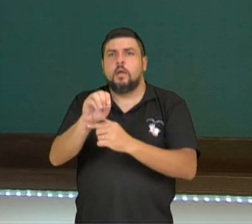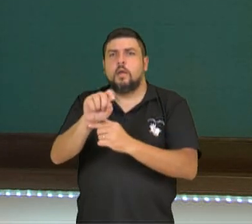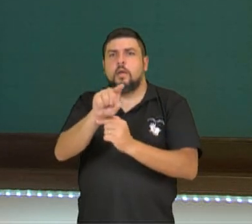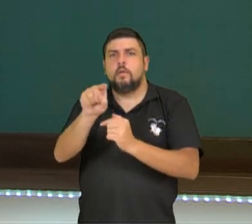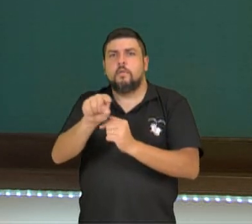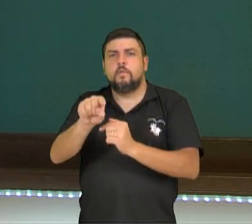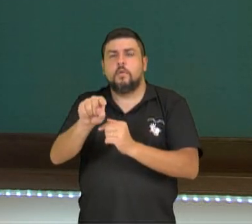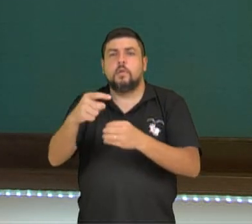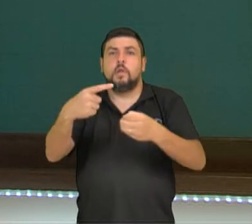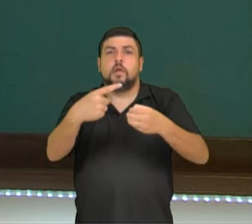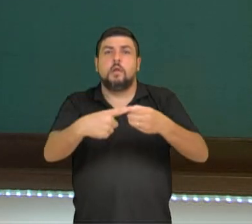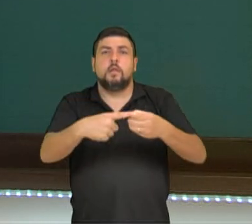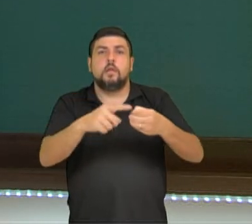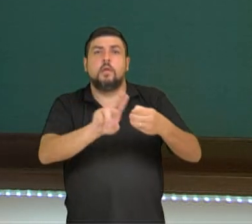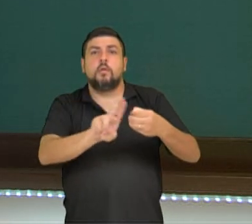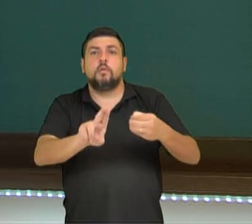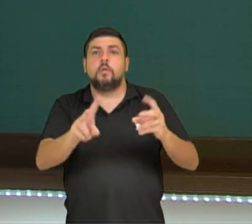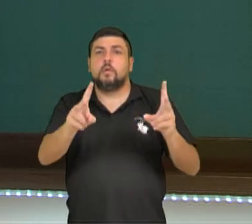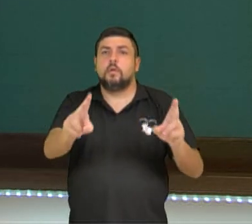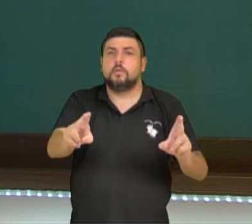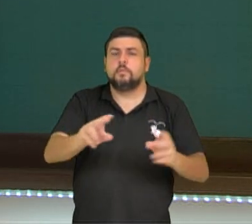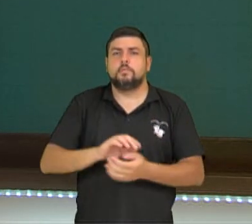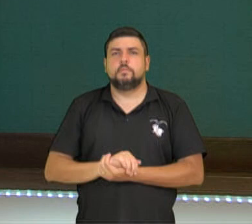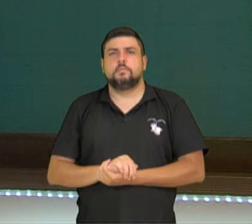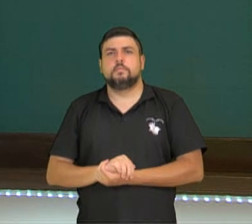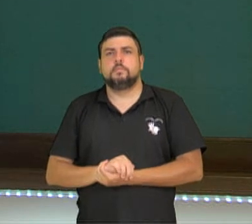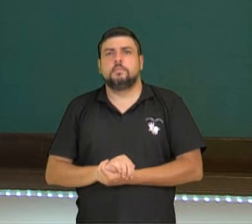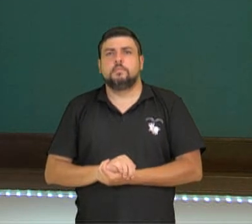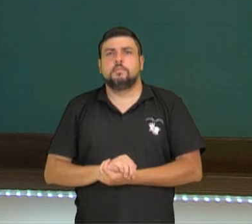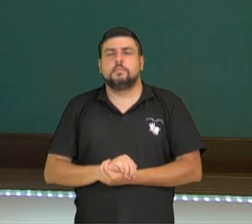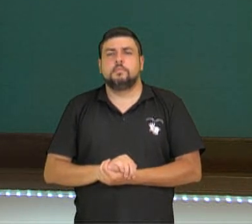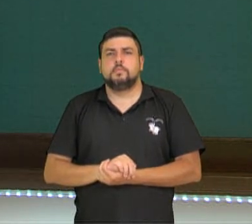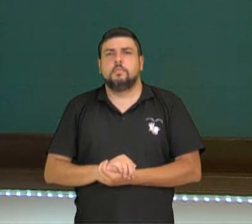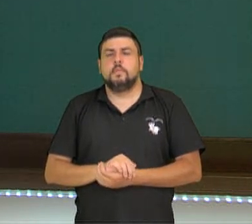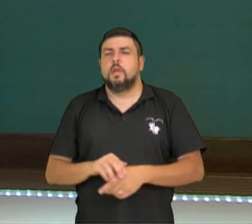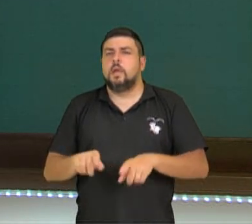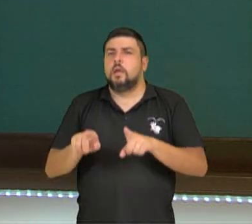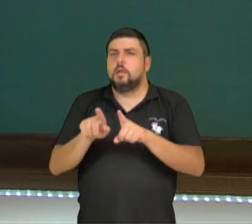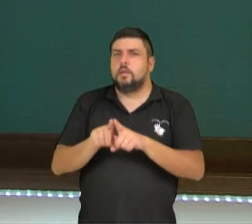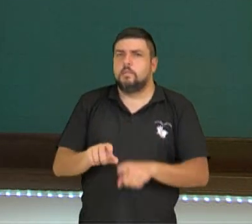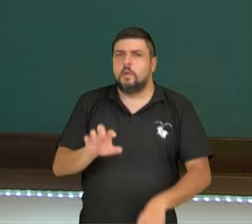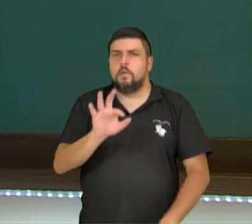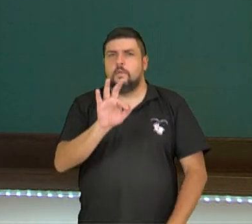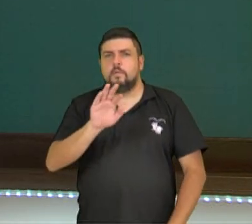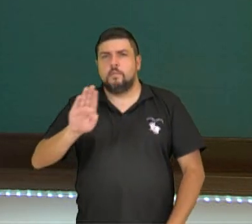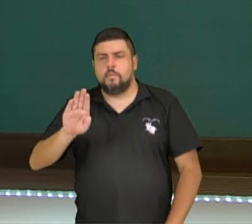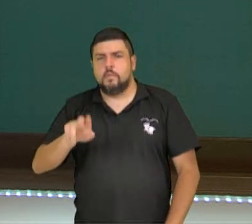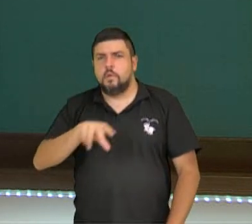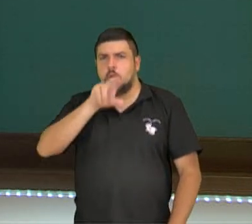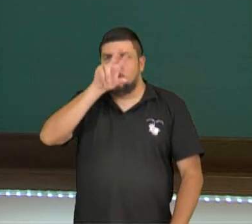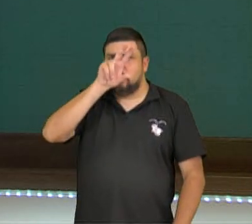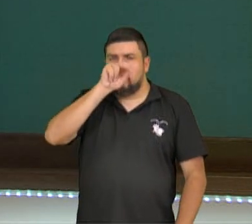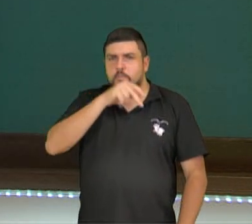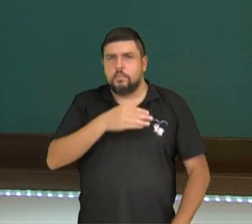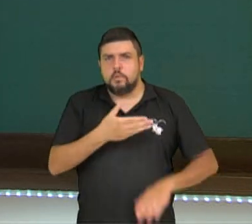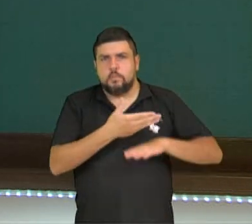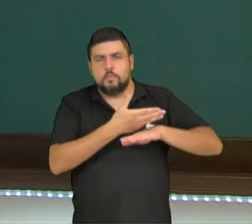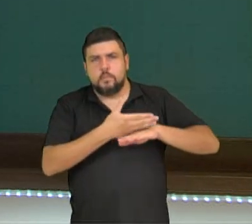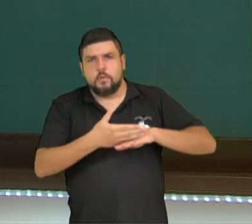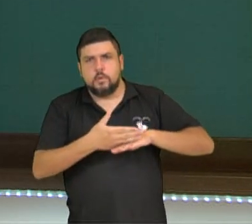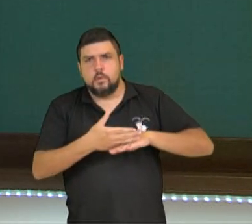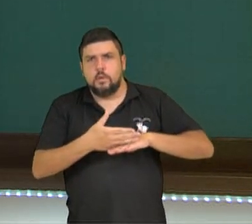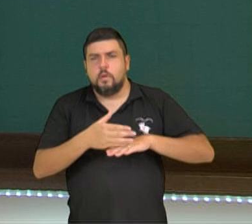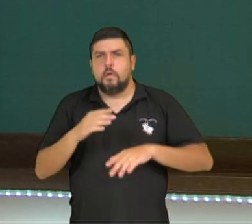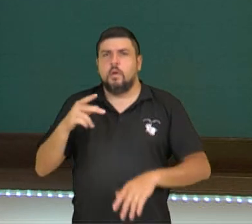Então, a cidade de Foz do Iguaçu. Outras que nós vamos ter ali, Francisco Beltrão, Pato Branco,